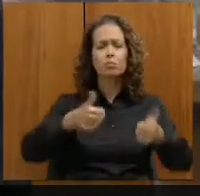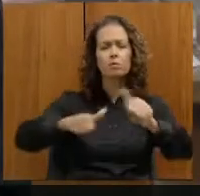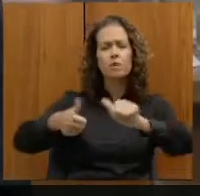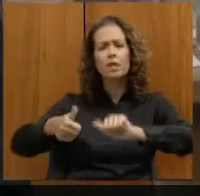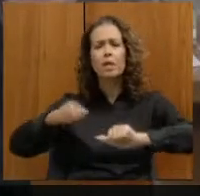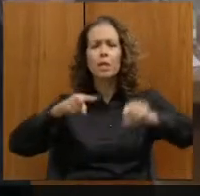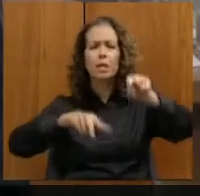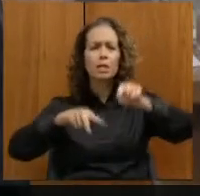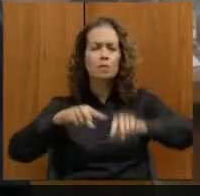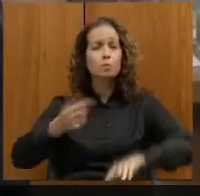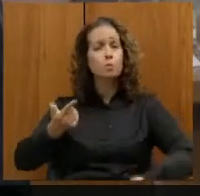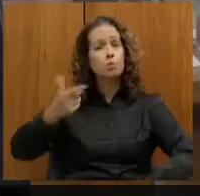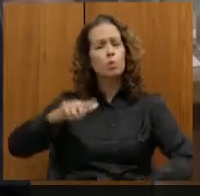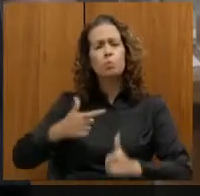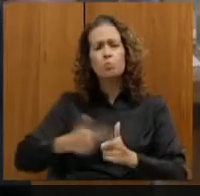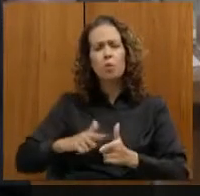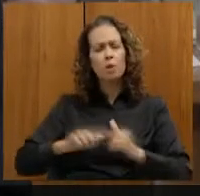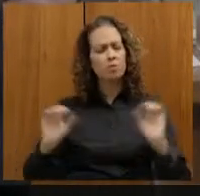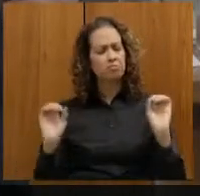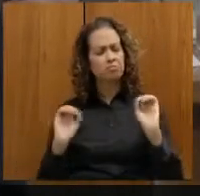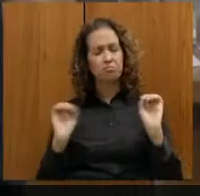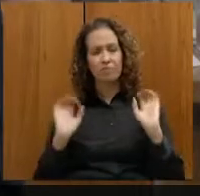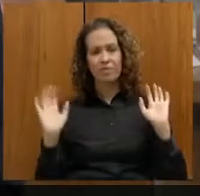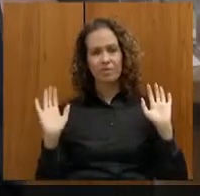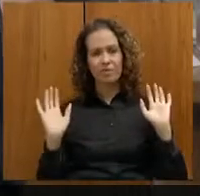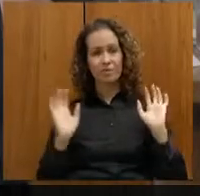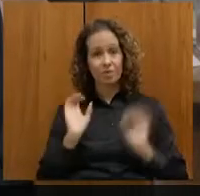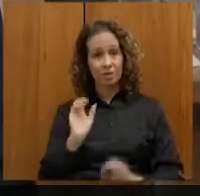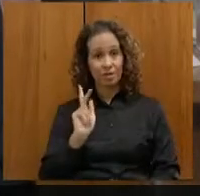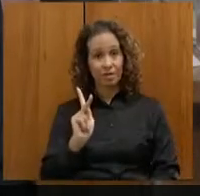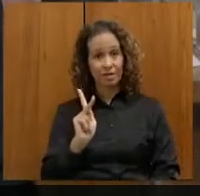sem problema algum tá ok